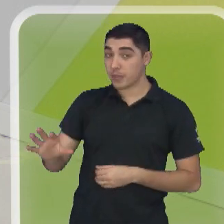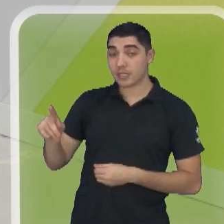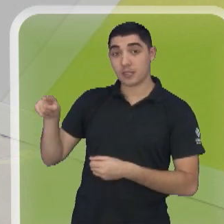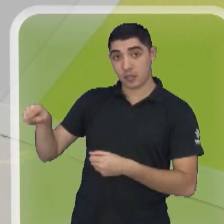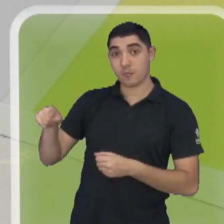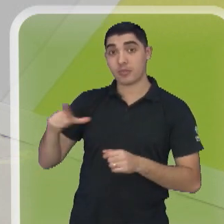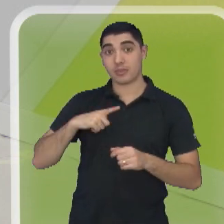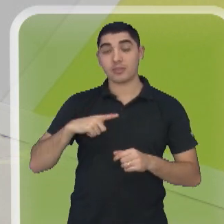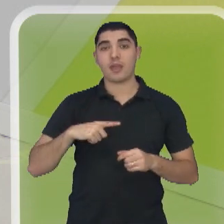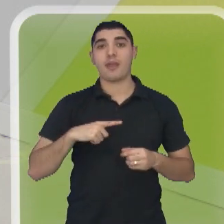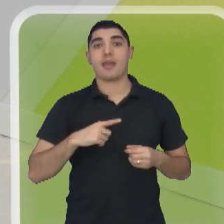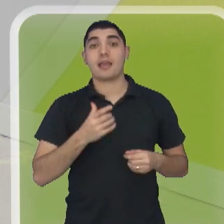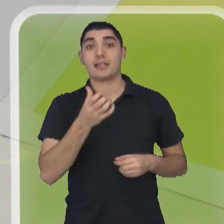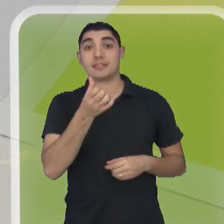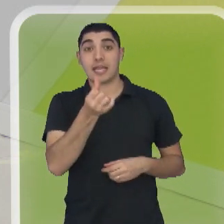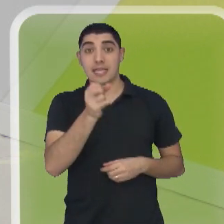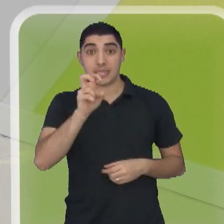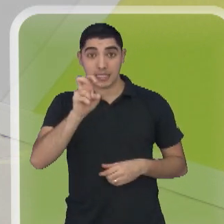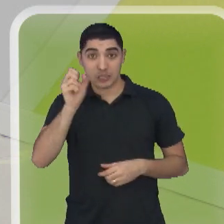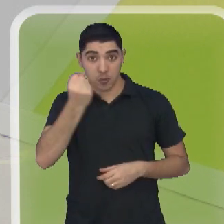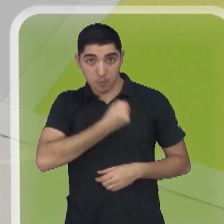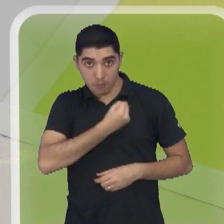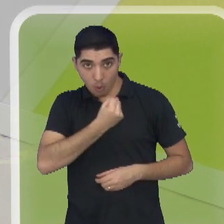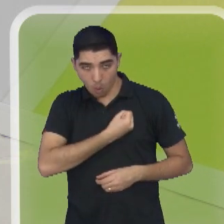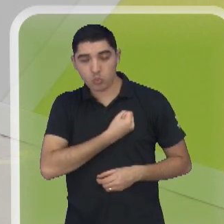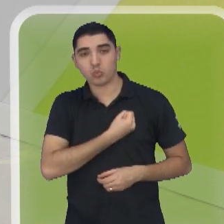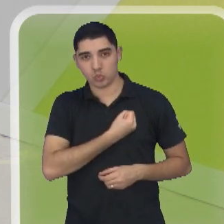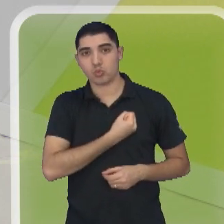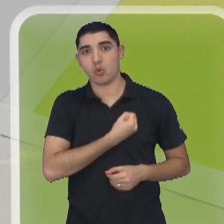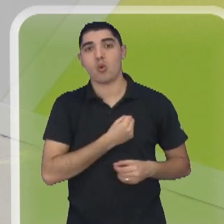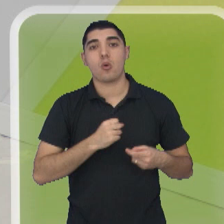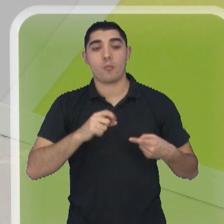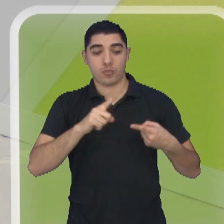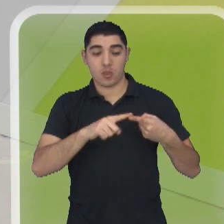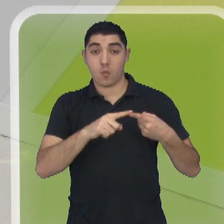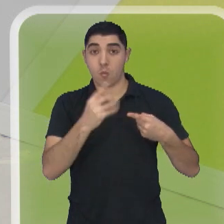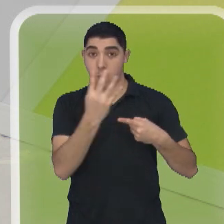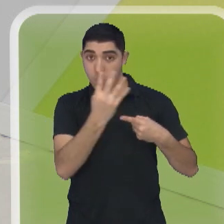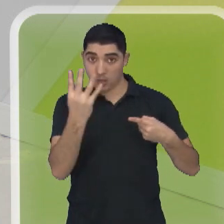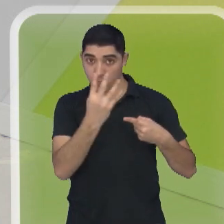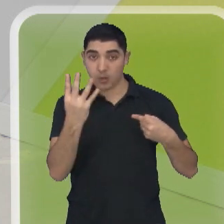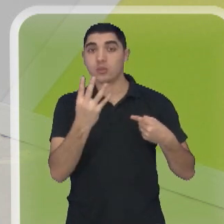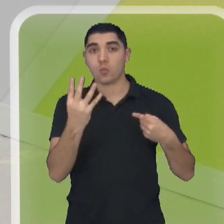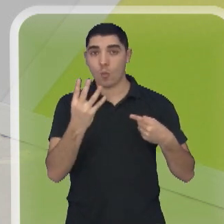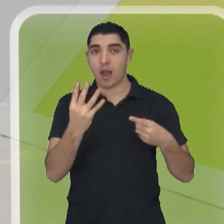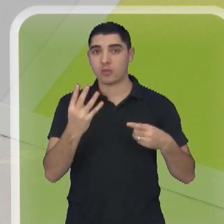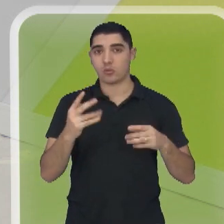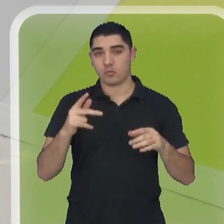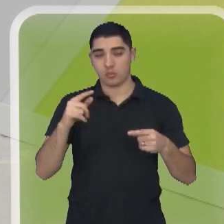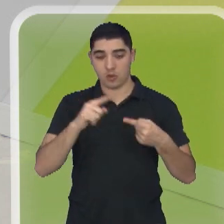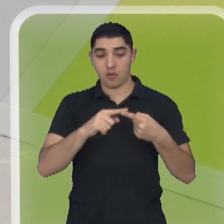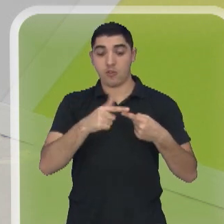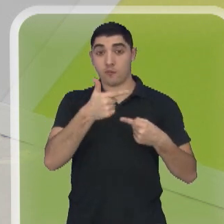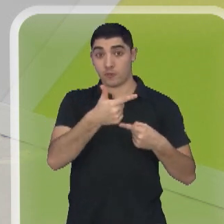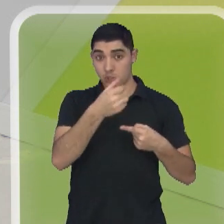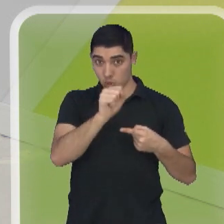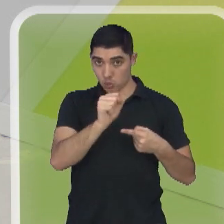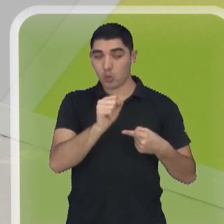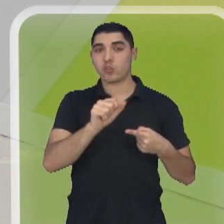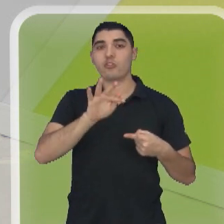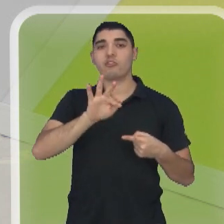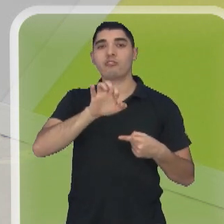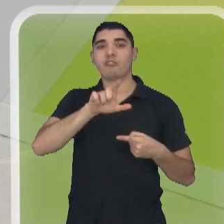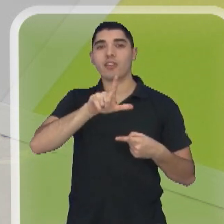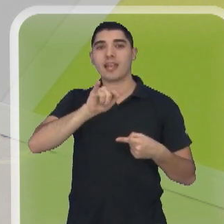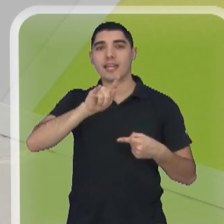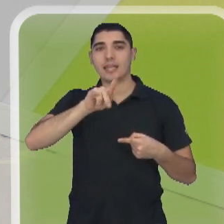Campinas anotou 65 pontos no jogo. 44 foram anotados, 28 pelo Felipe Roque,